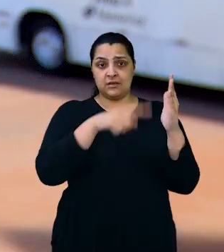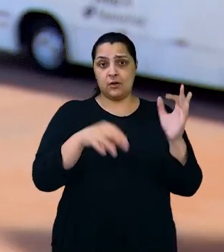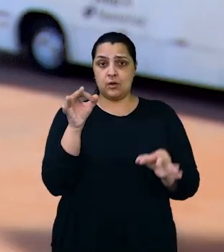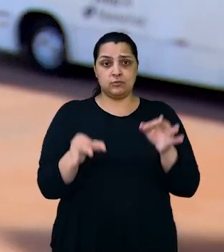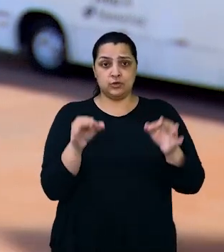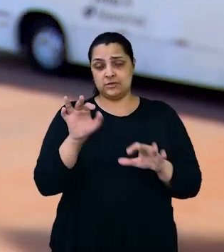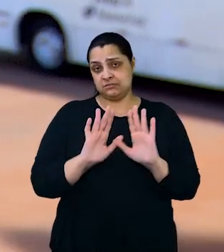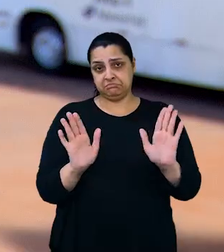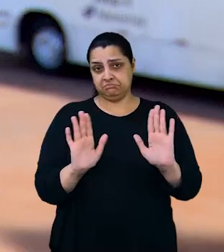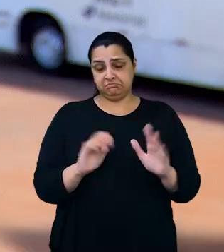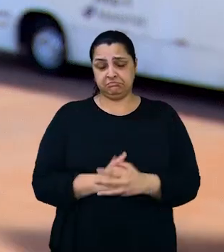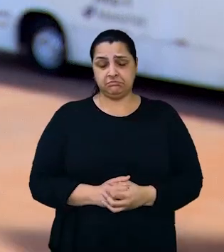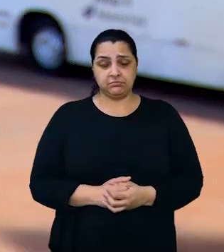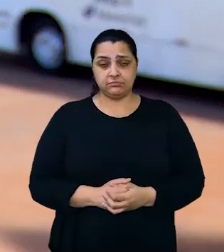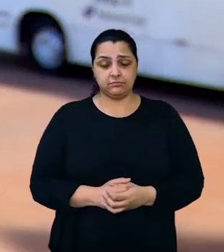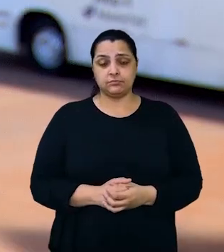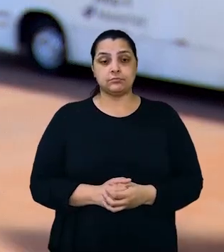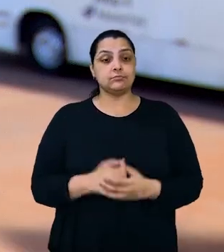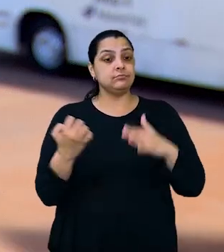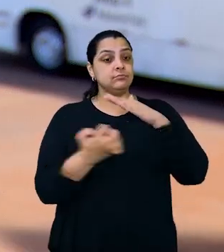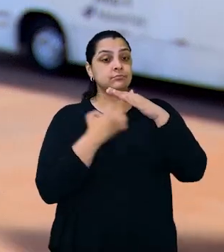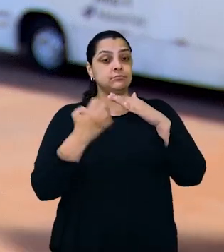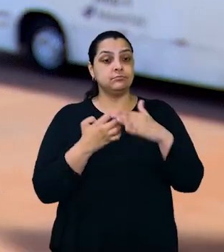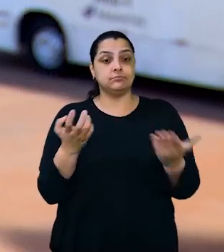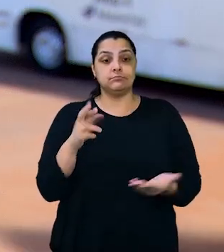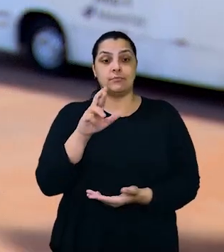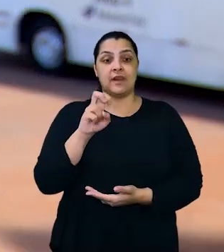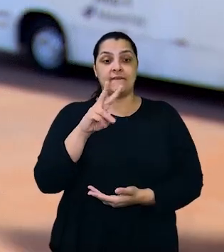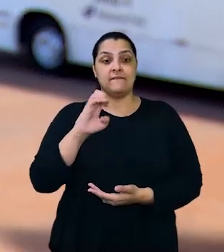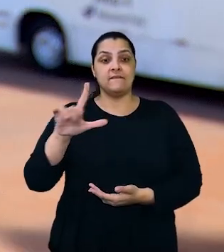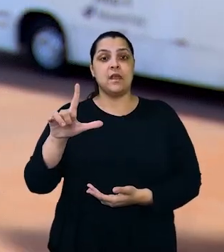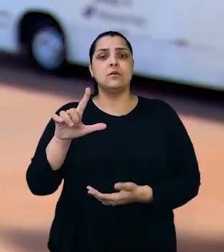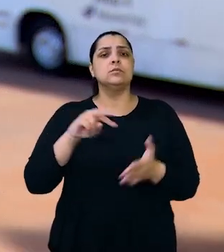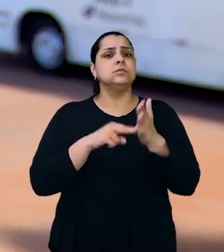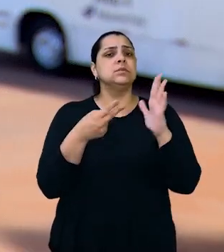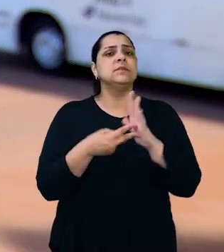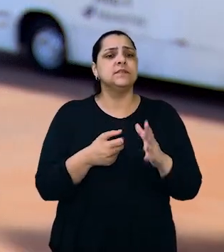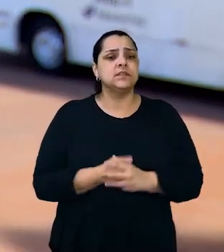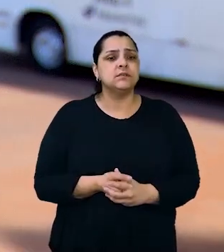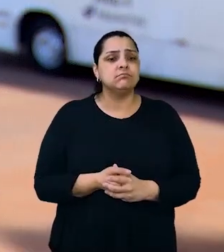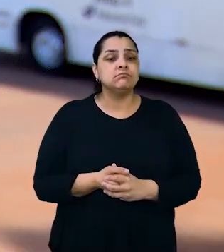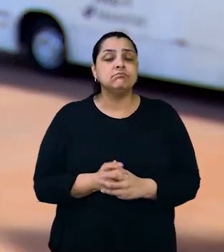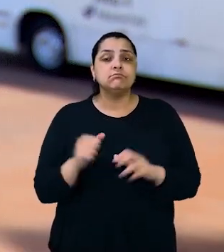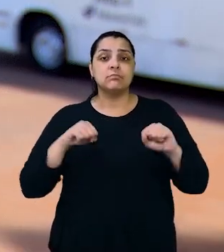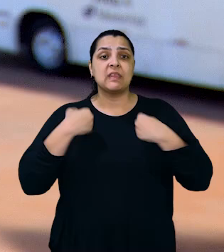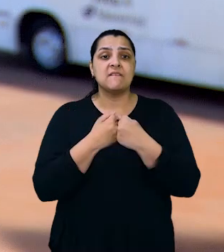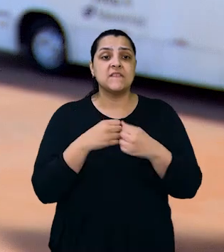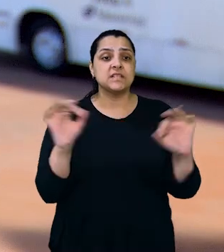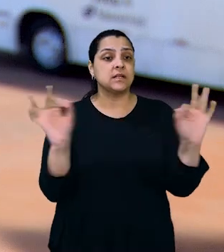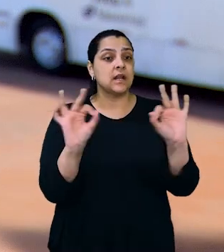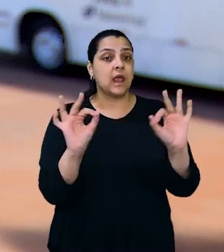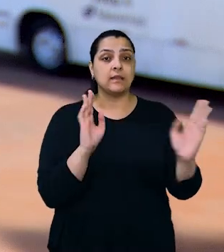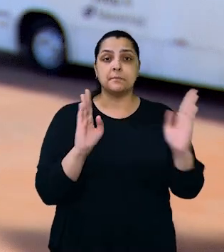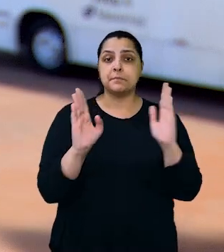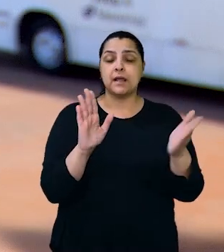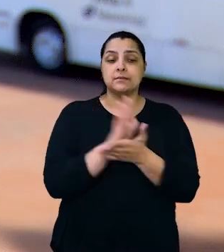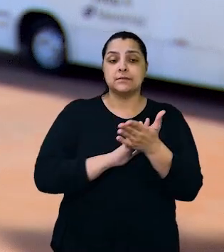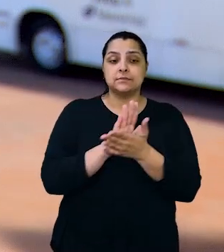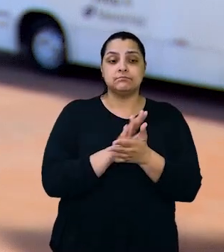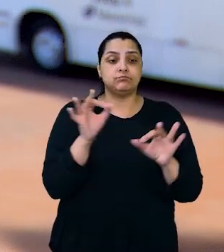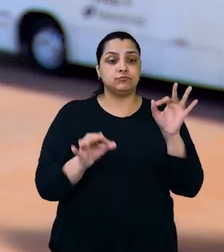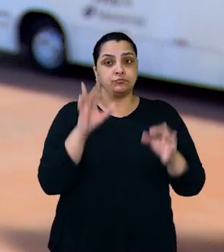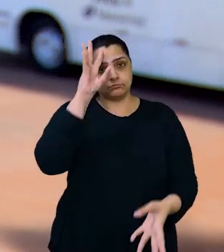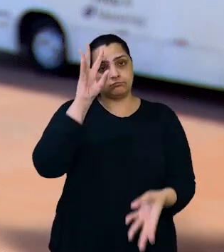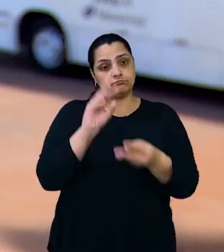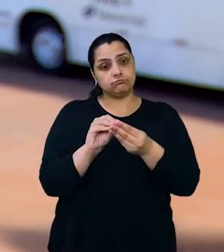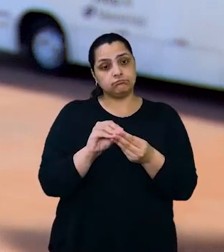audiência marcada. Dessa maneira, a empresa foi declarada rével, ou seja, como não apresentou defesa no prazo legal, o juízo